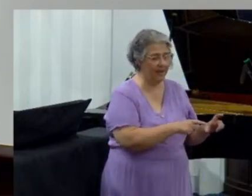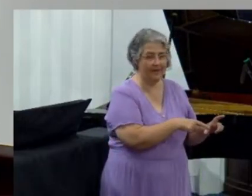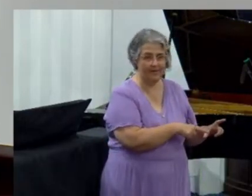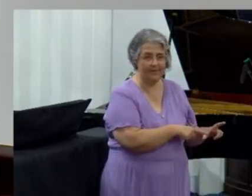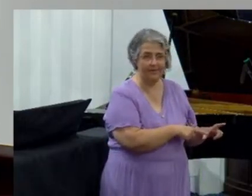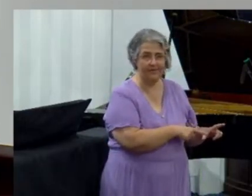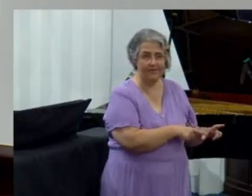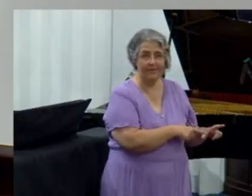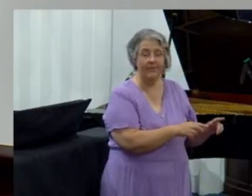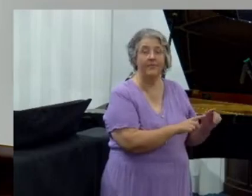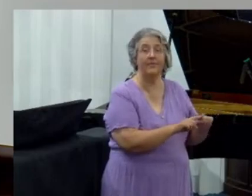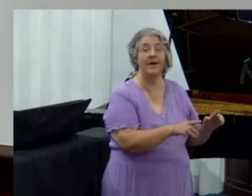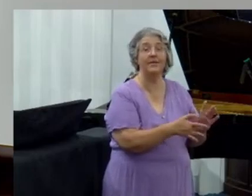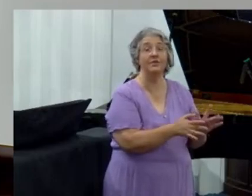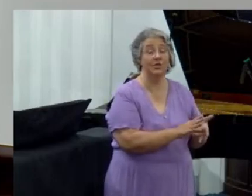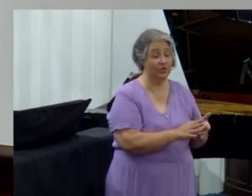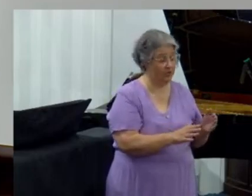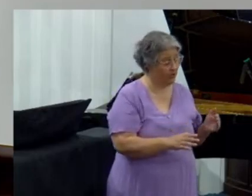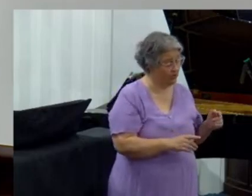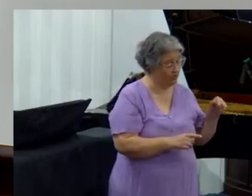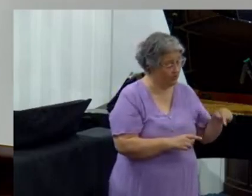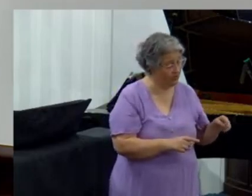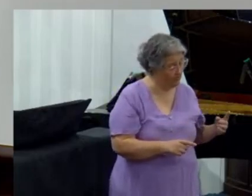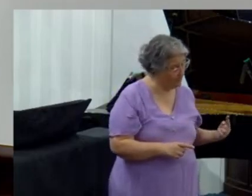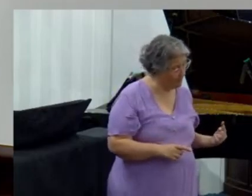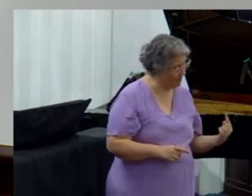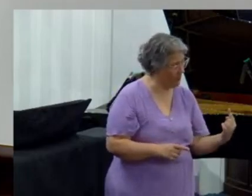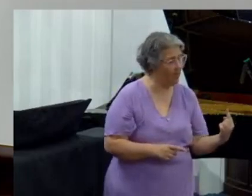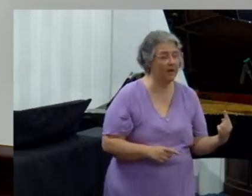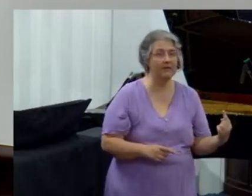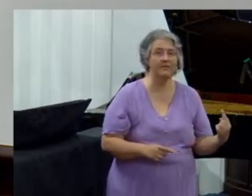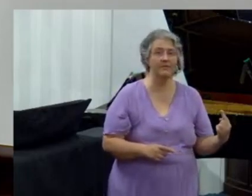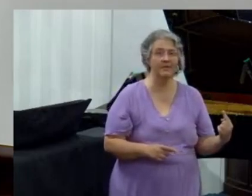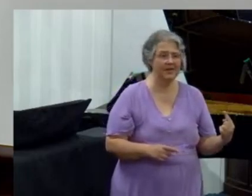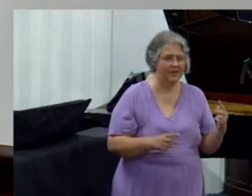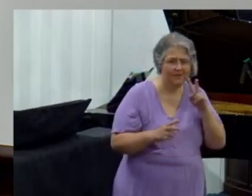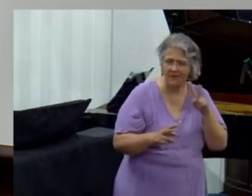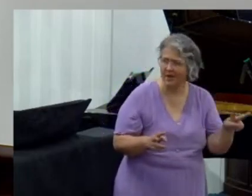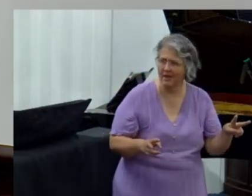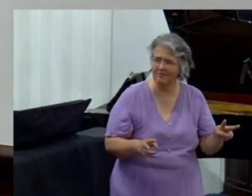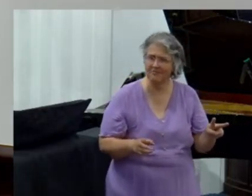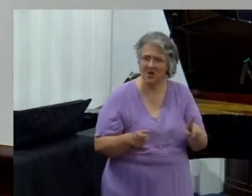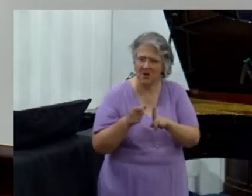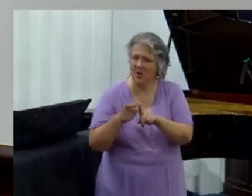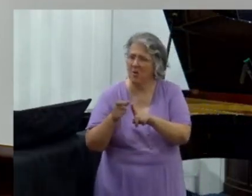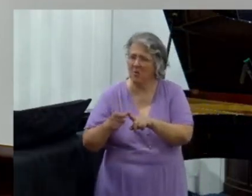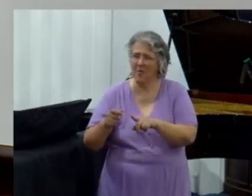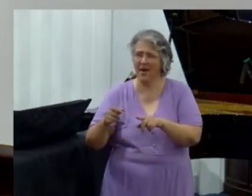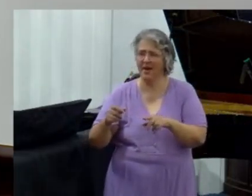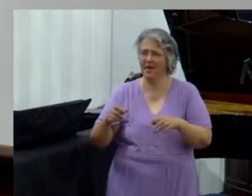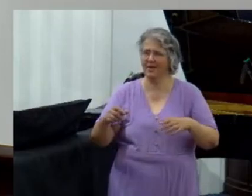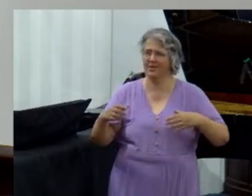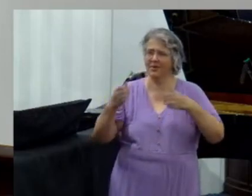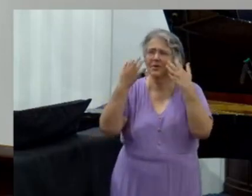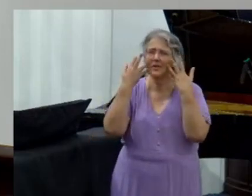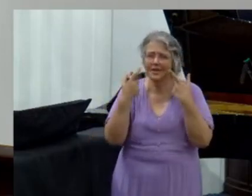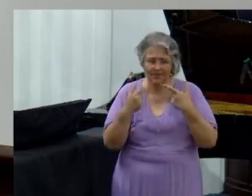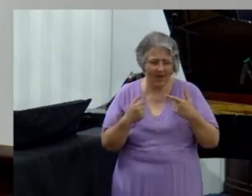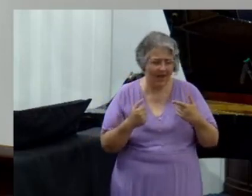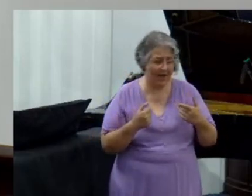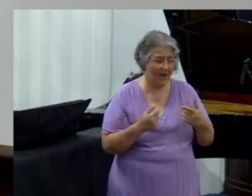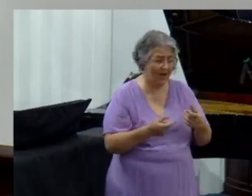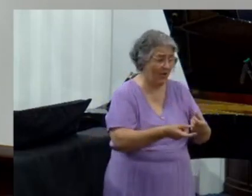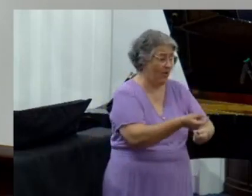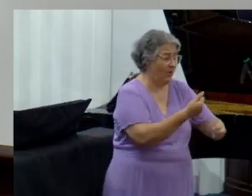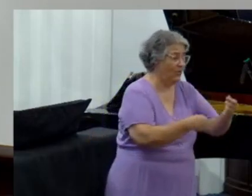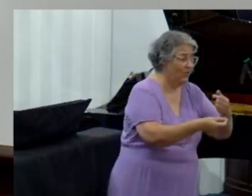Jesus adentra esse espaço e o que ele encontra é um comércio de animais, o que ele encontra é pessoas fazendo troca de dinheiro, porque o